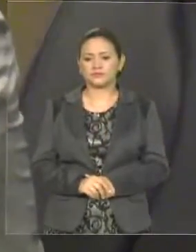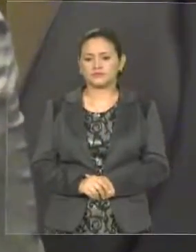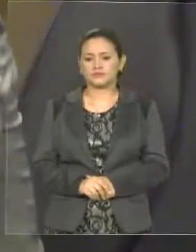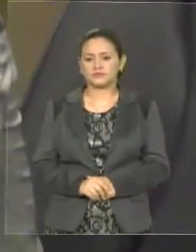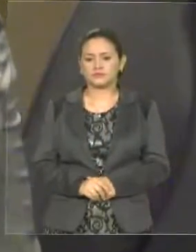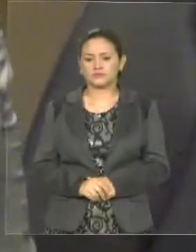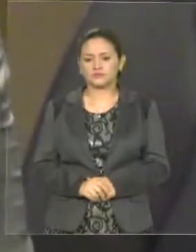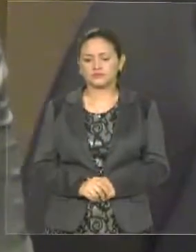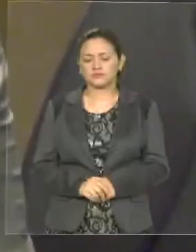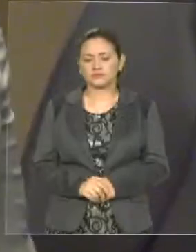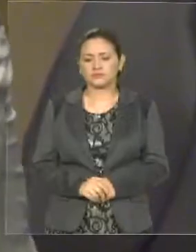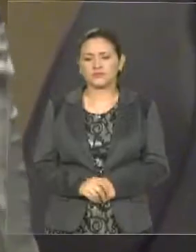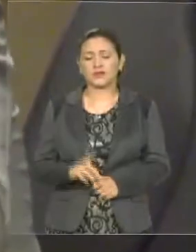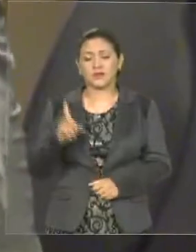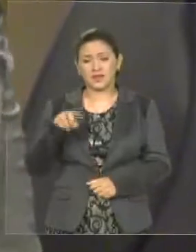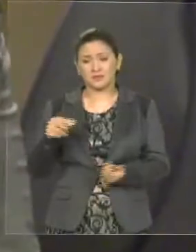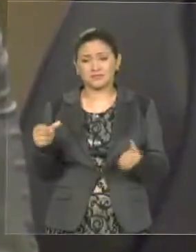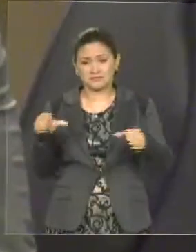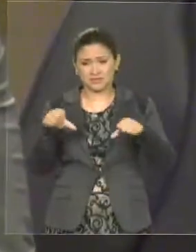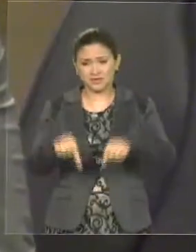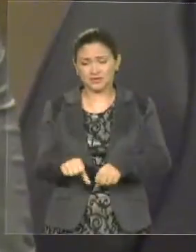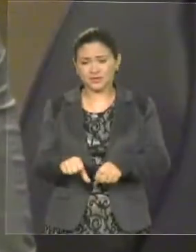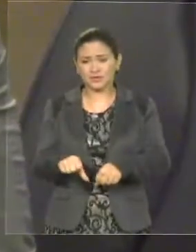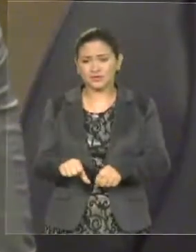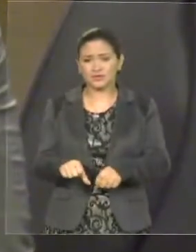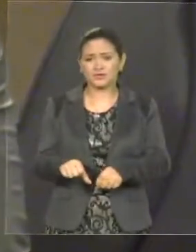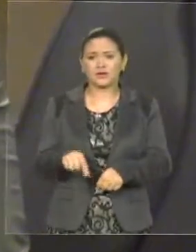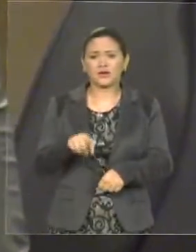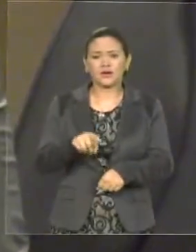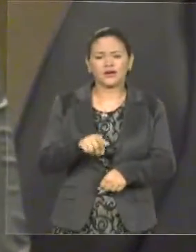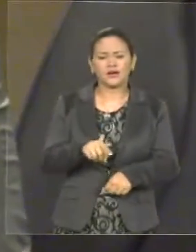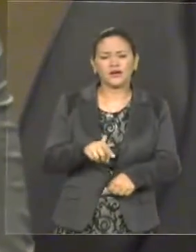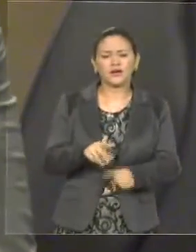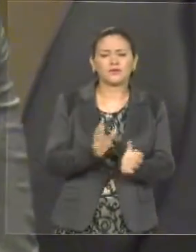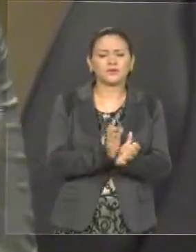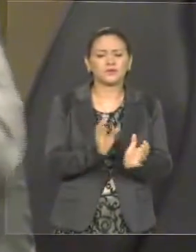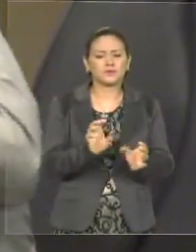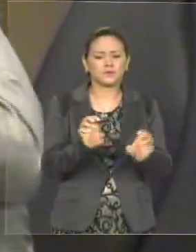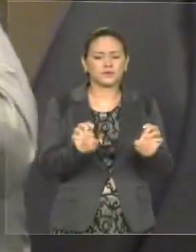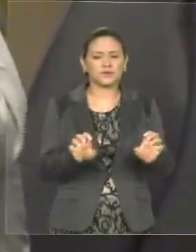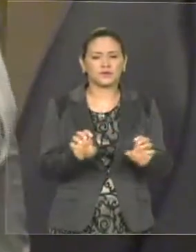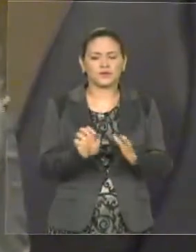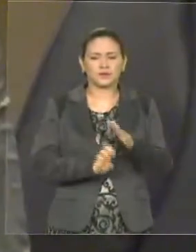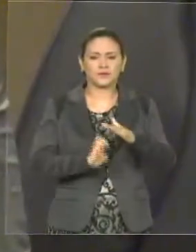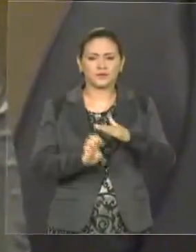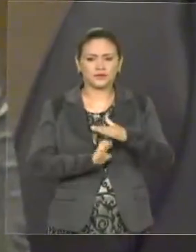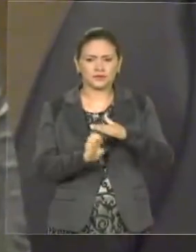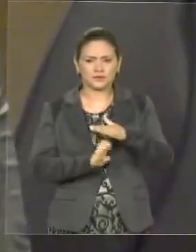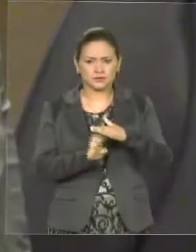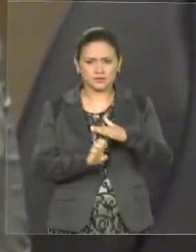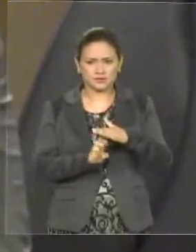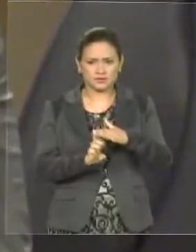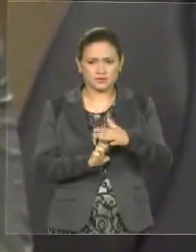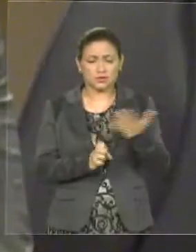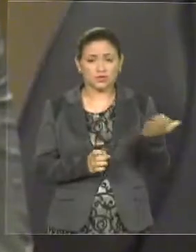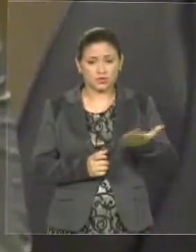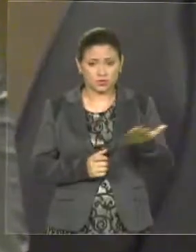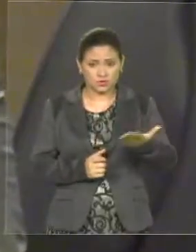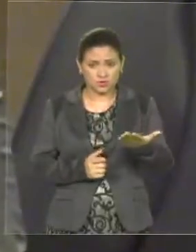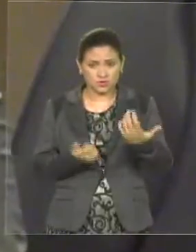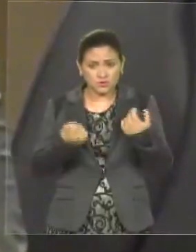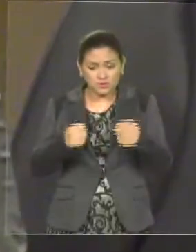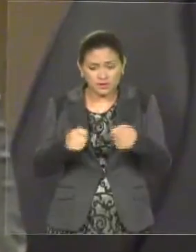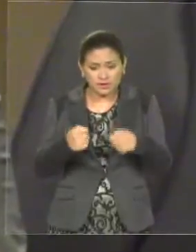o empresário que ele precisa hoje vender o produto para ele